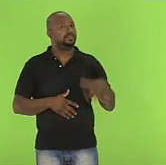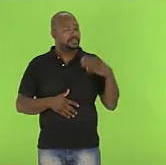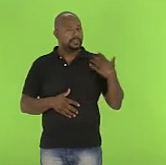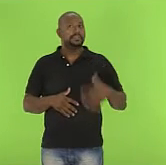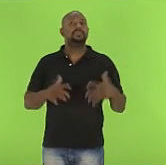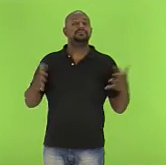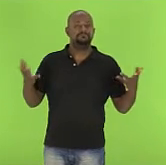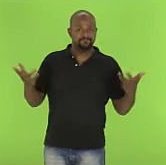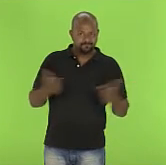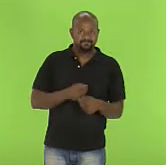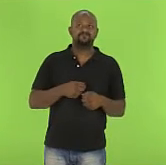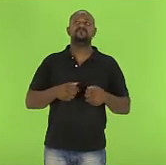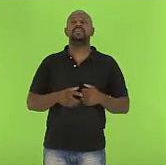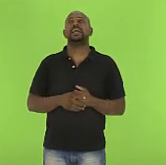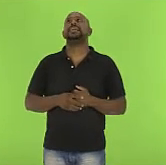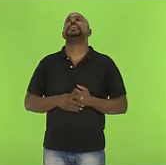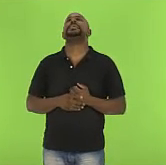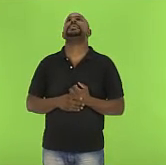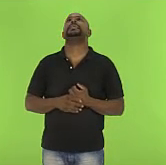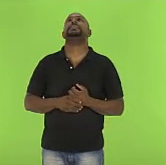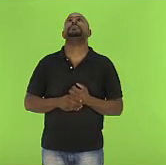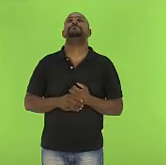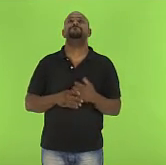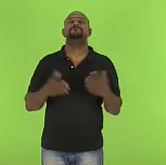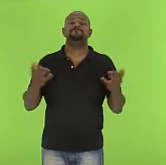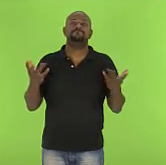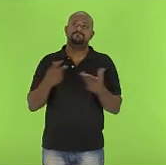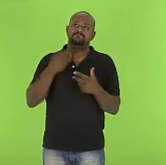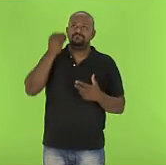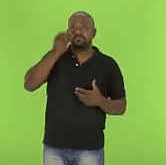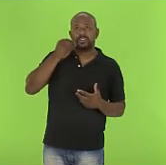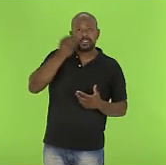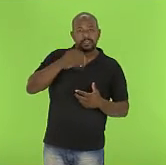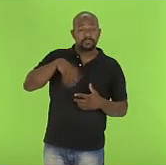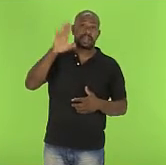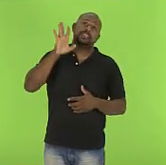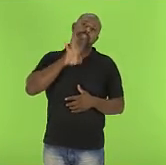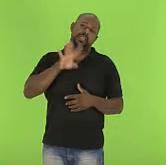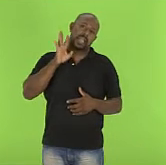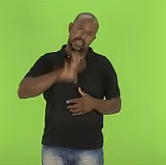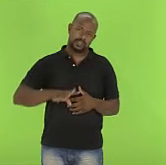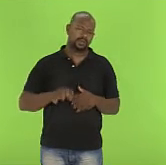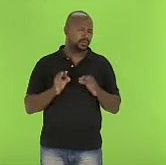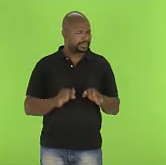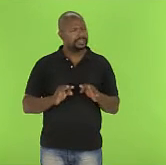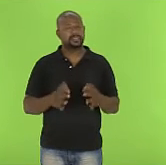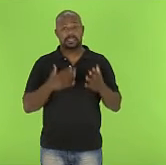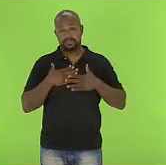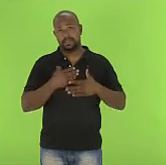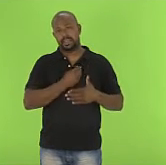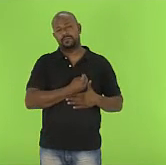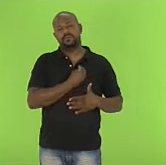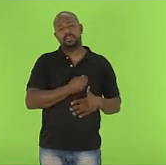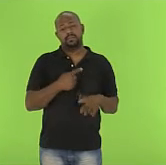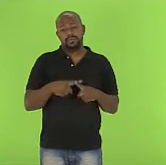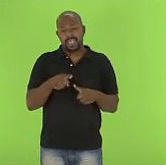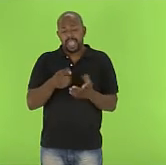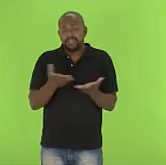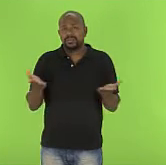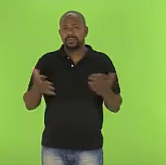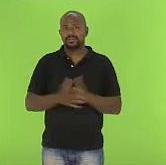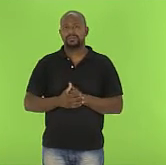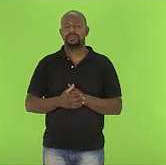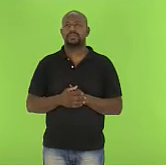grande aventura. Foi, assim, acho que uma das experiências mais legais, com certeza, da minha vida, porque